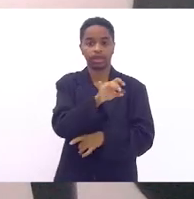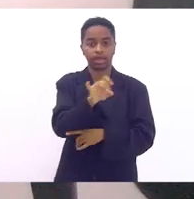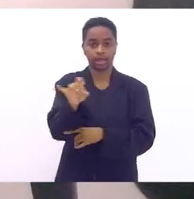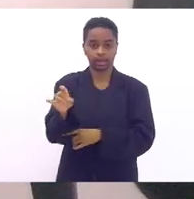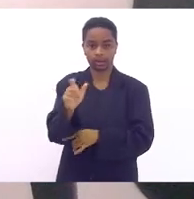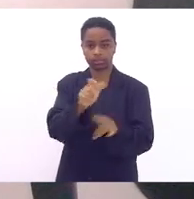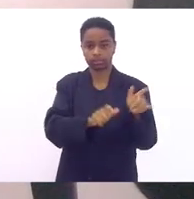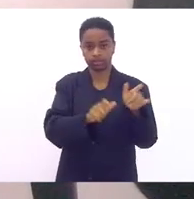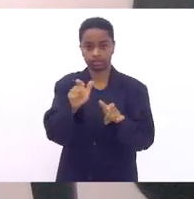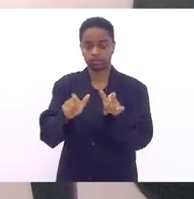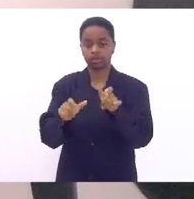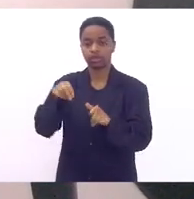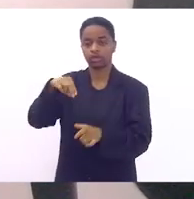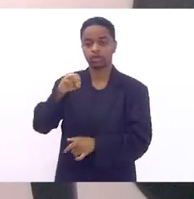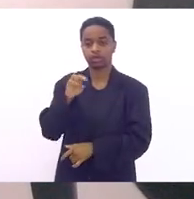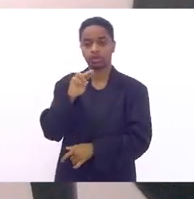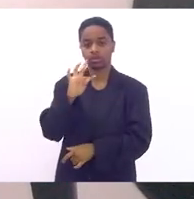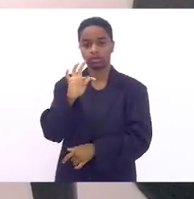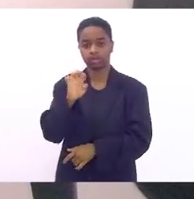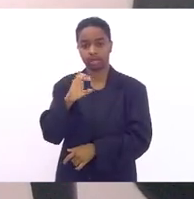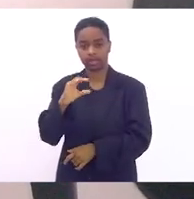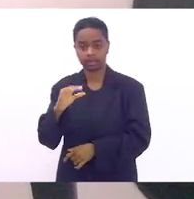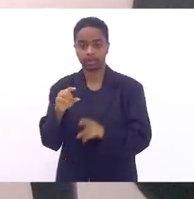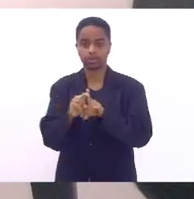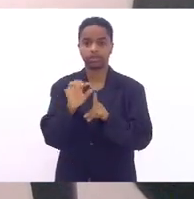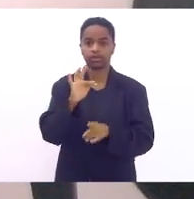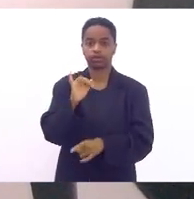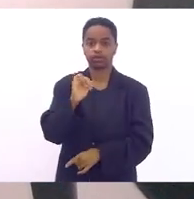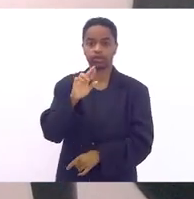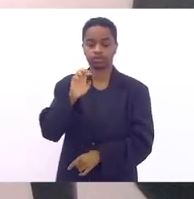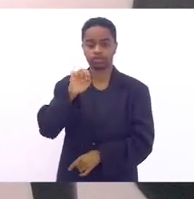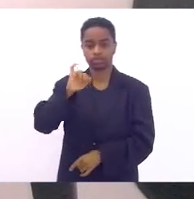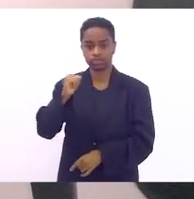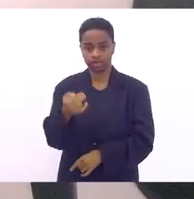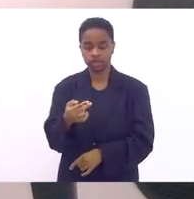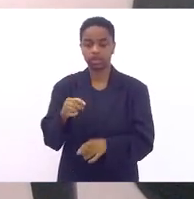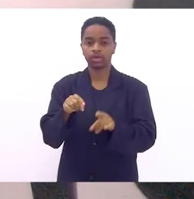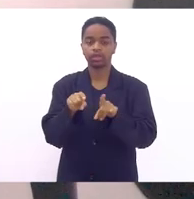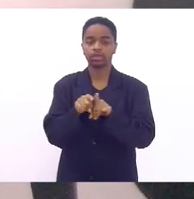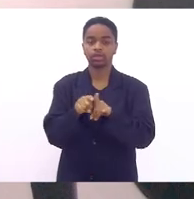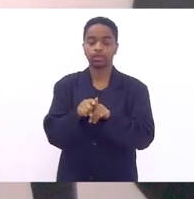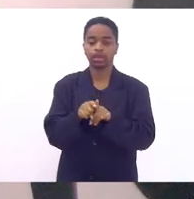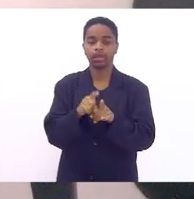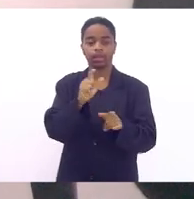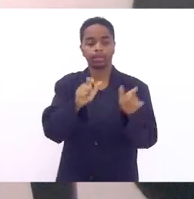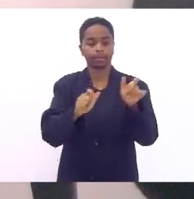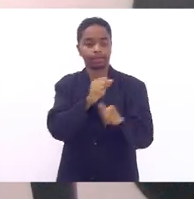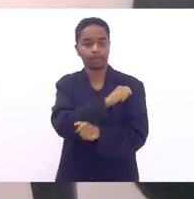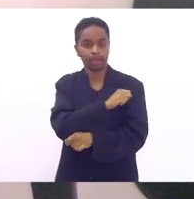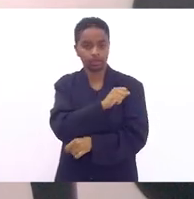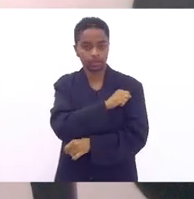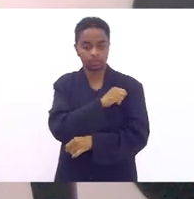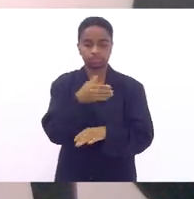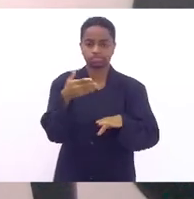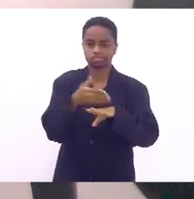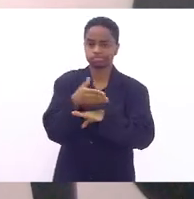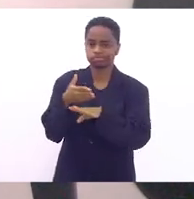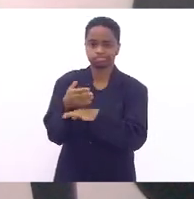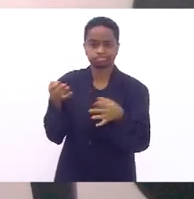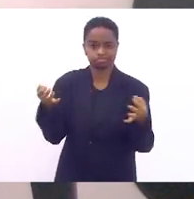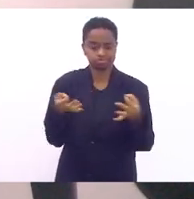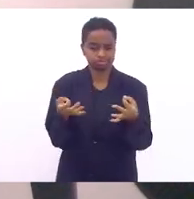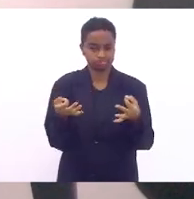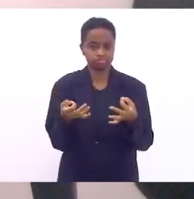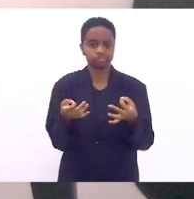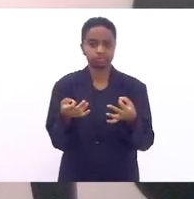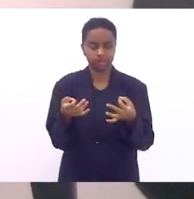nortec firjan né e tantos outros os nossos estudantes que com a participação fundamental Não